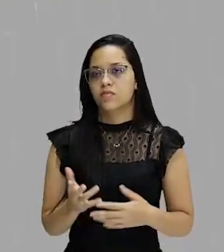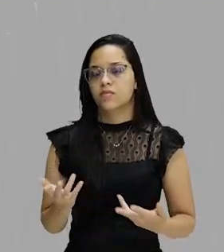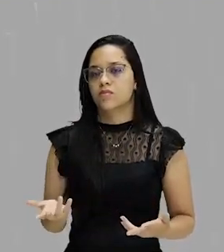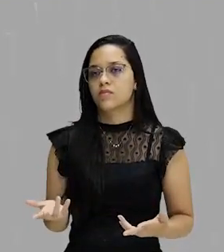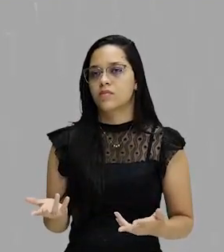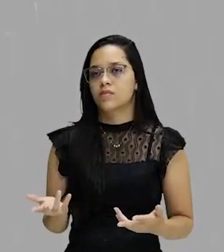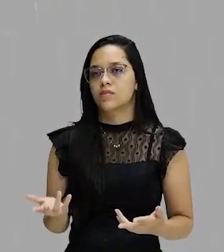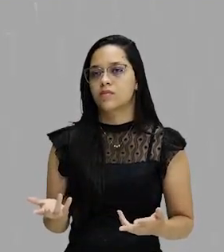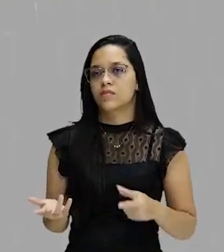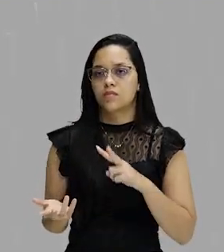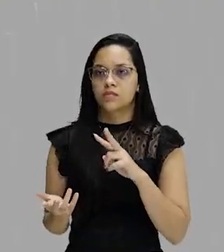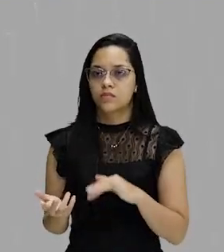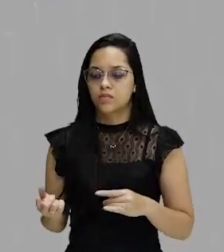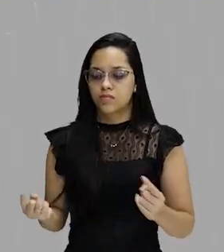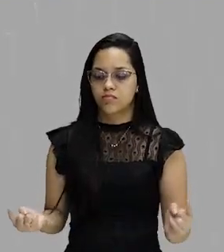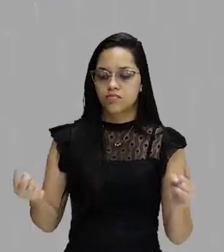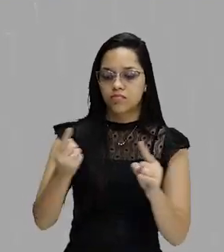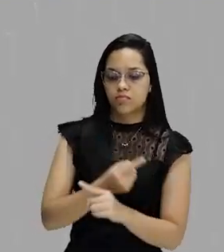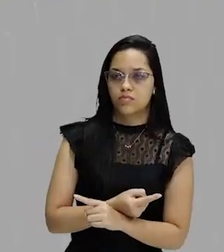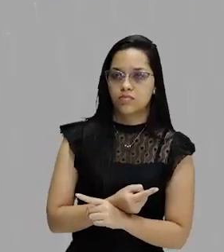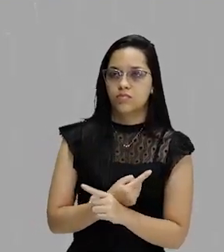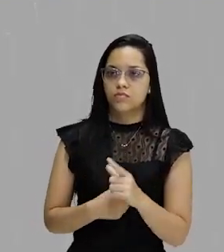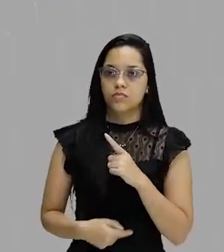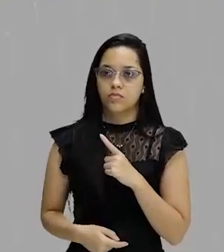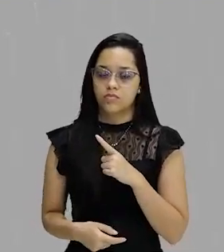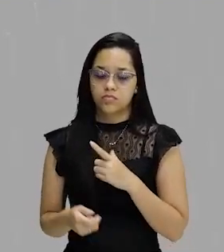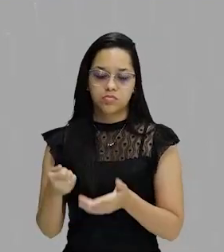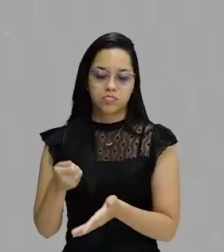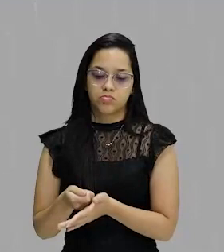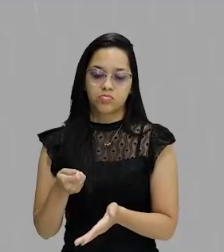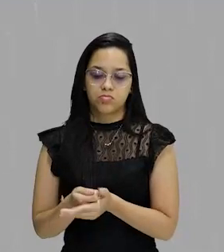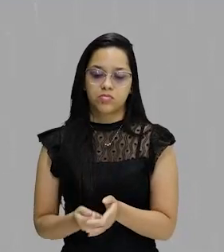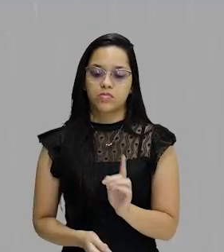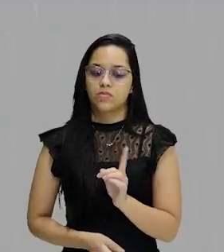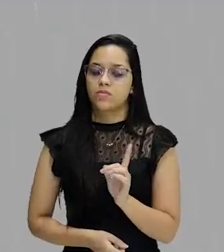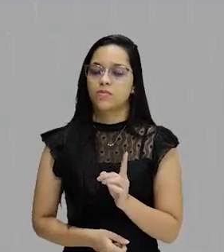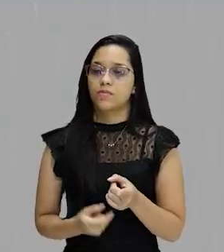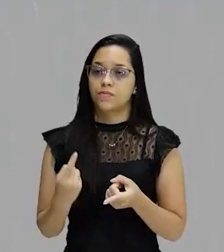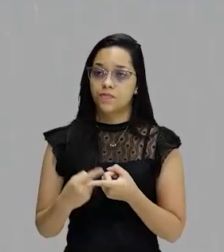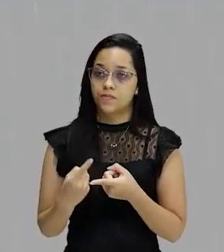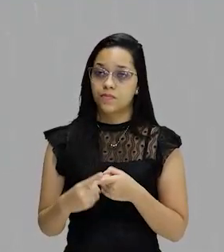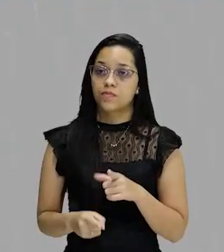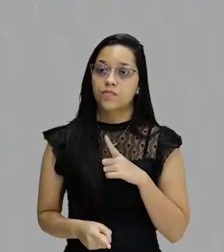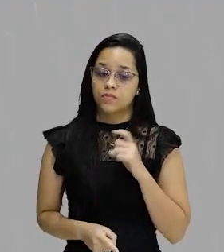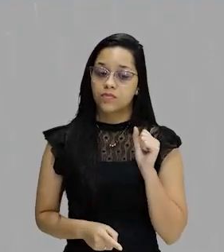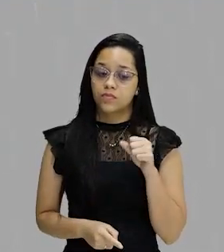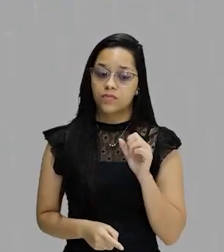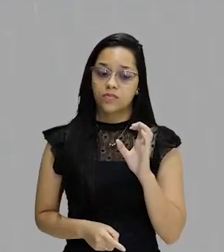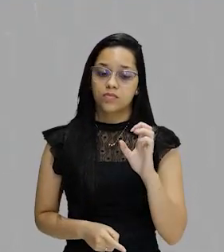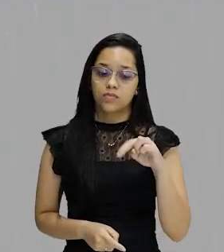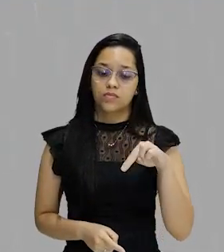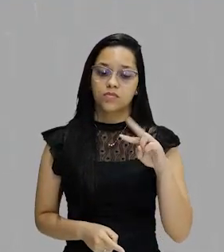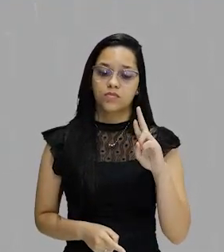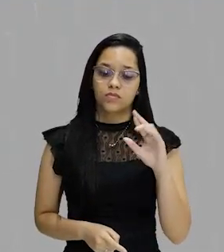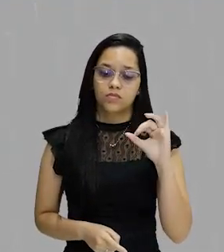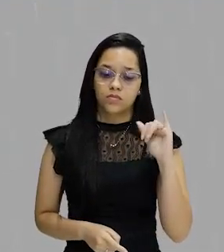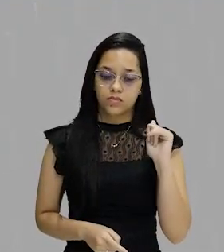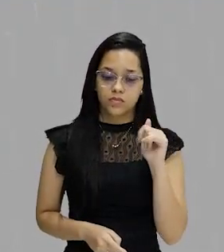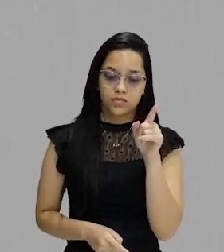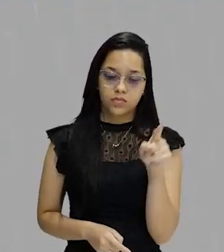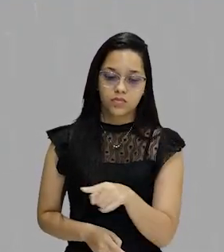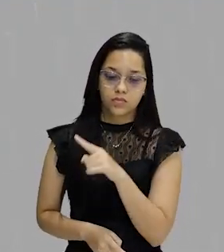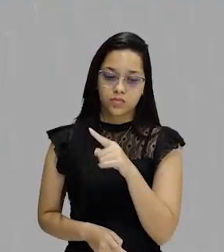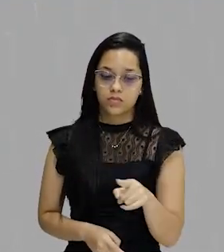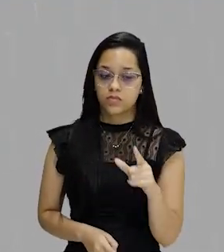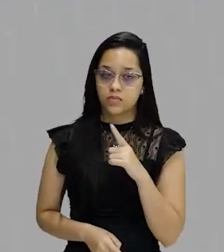basicamente vão se contrapor a esse autoritarismo. Pelo contrário, porque aqui se tem censura. Né? Claramente